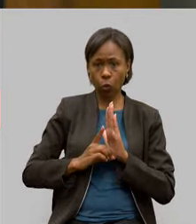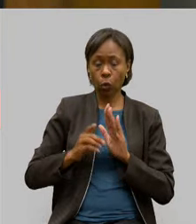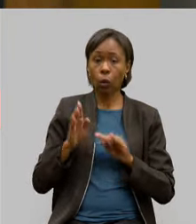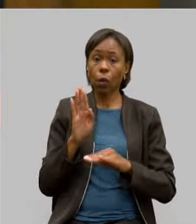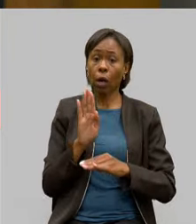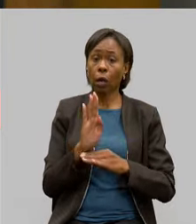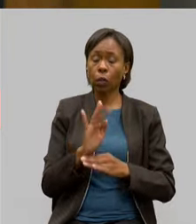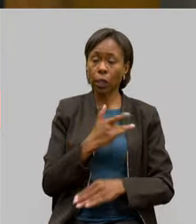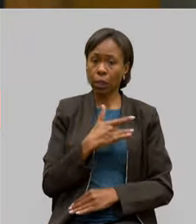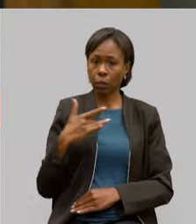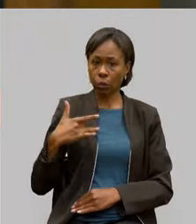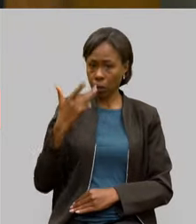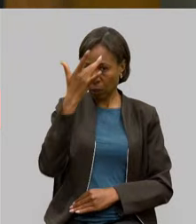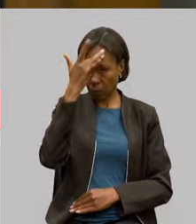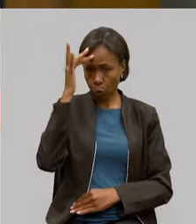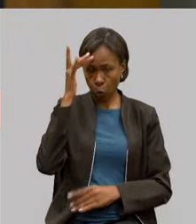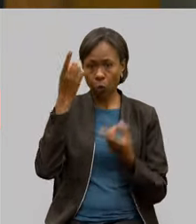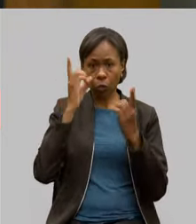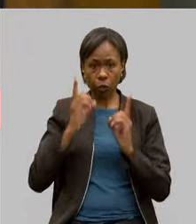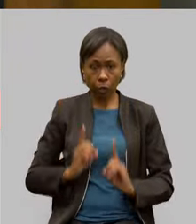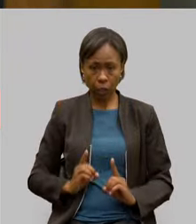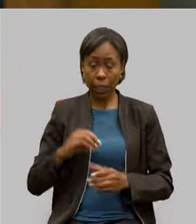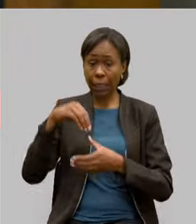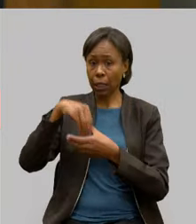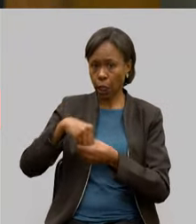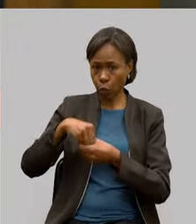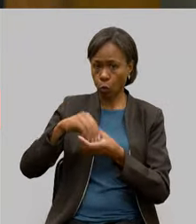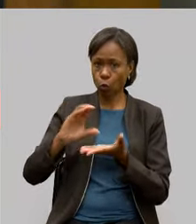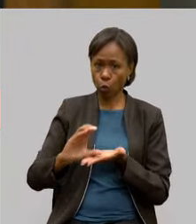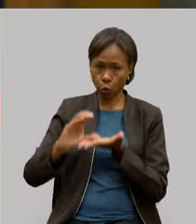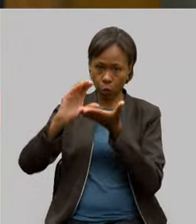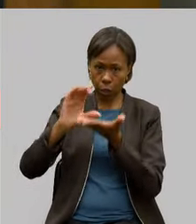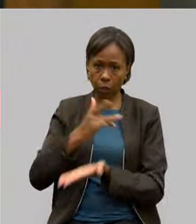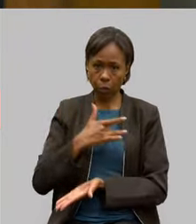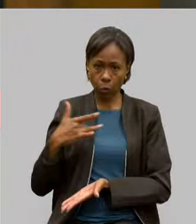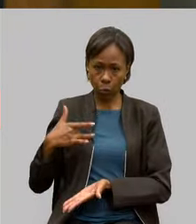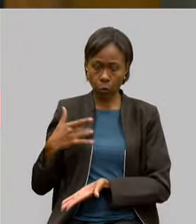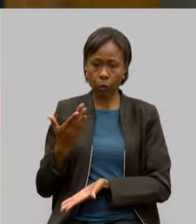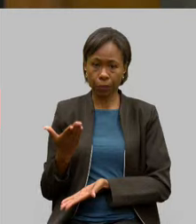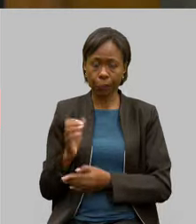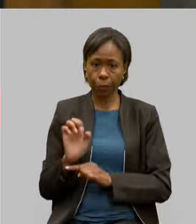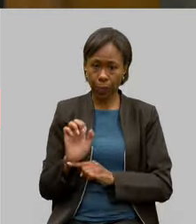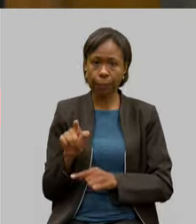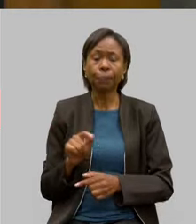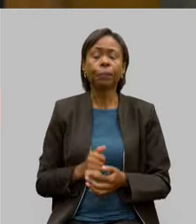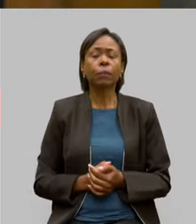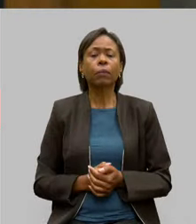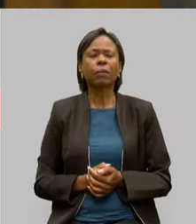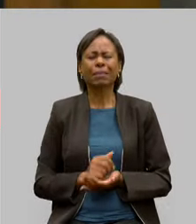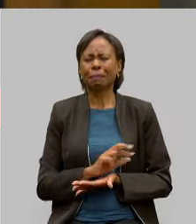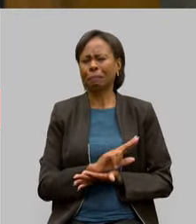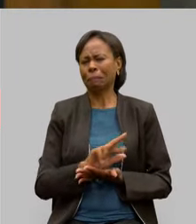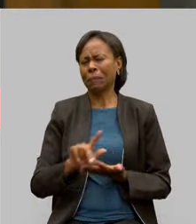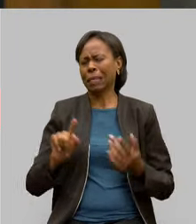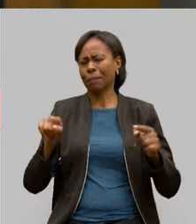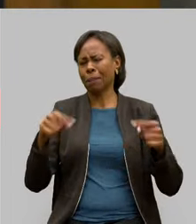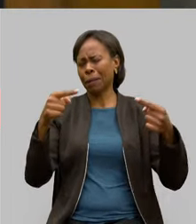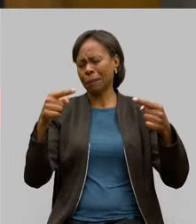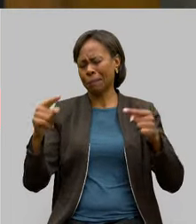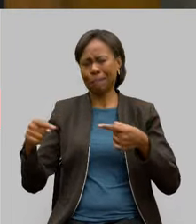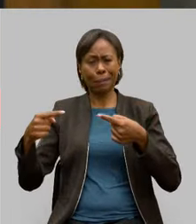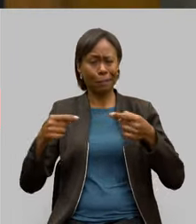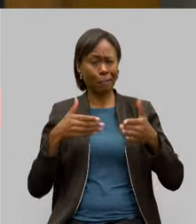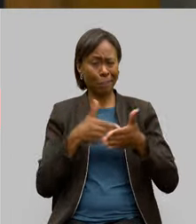da pessoa com deficiência no Conselho Estadual de saúde são inúmeros os desafios e as barreiras que